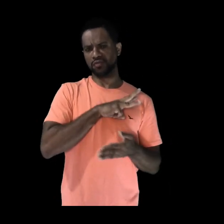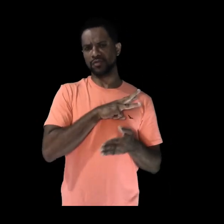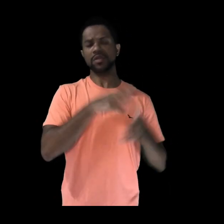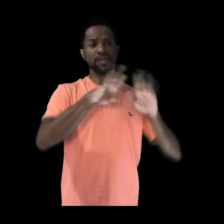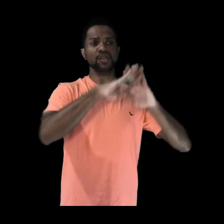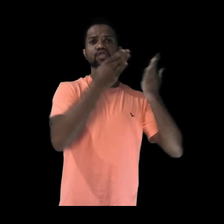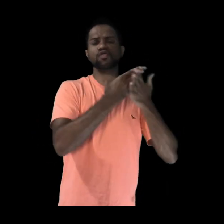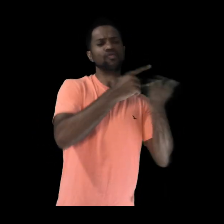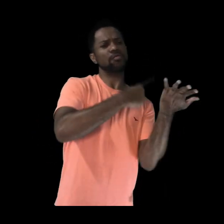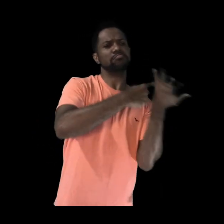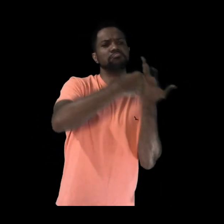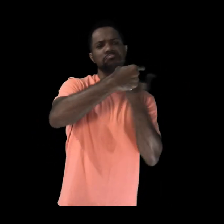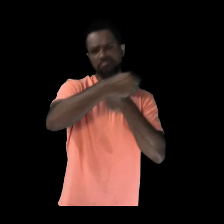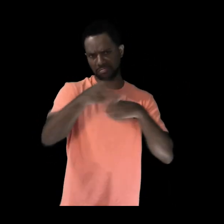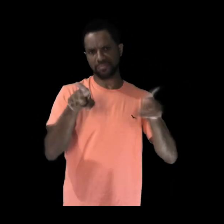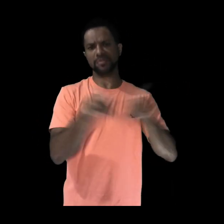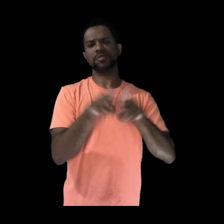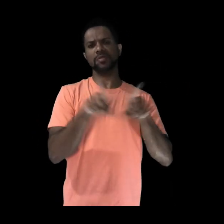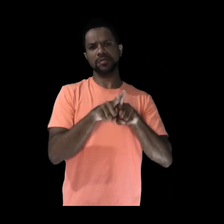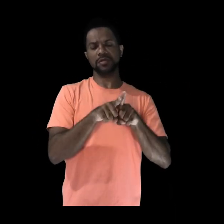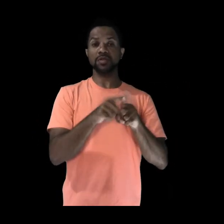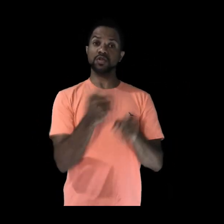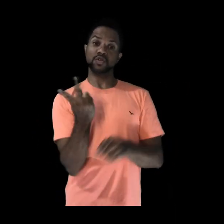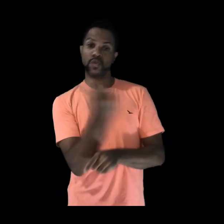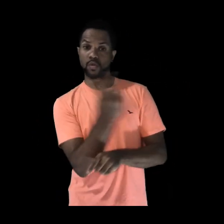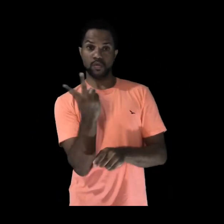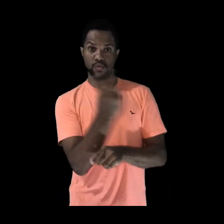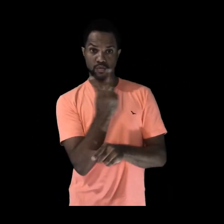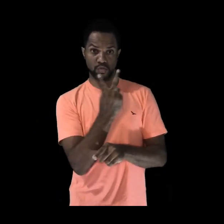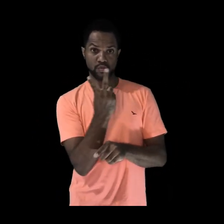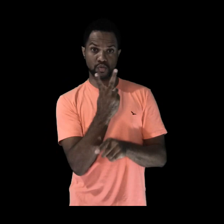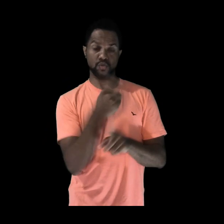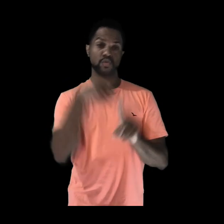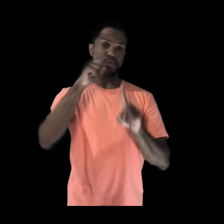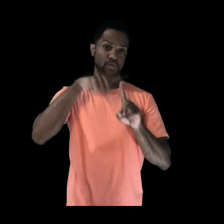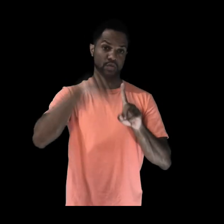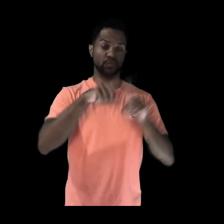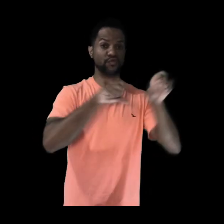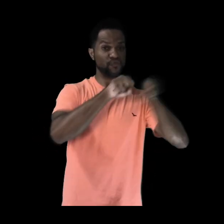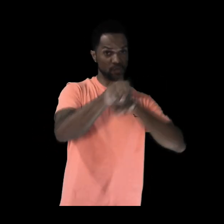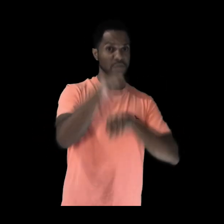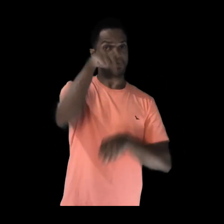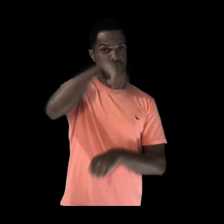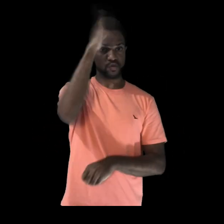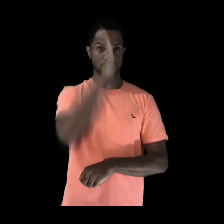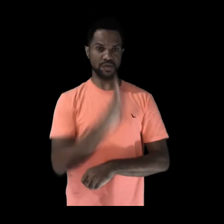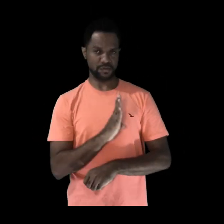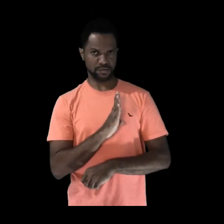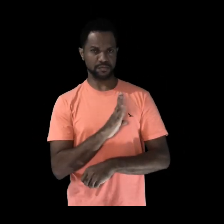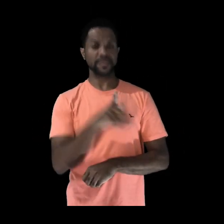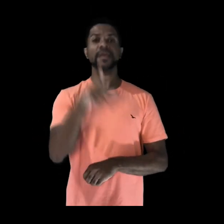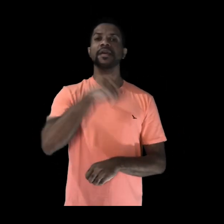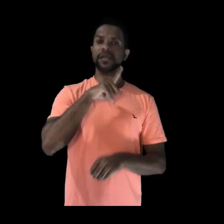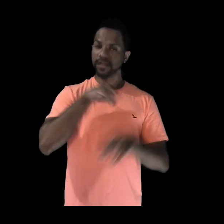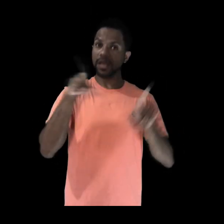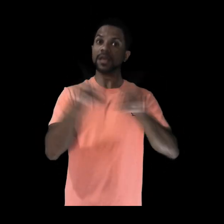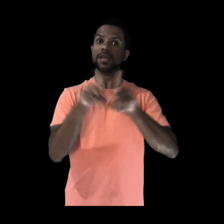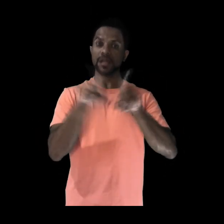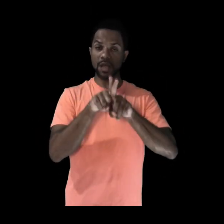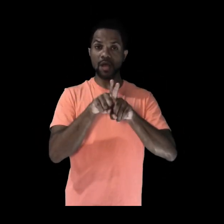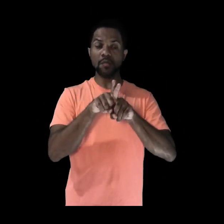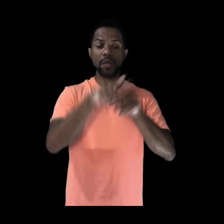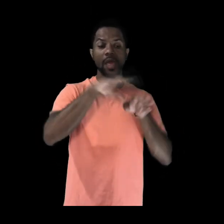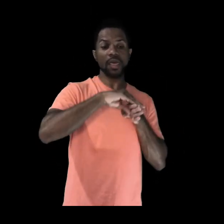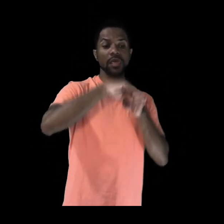em escolas, num contexto geral. Então, são esses os dois tipos de formação atual no Brasil. Tem um terceiro tipo, que é a formação